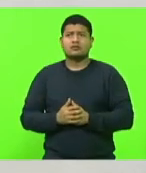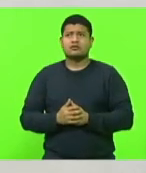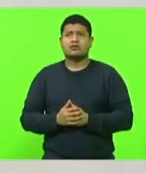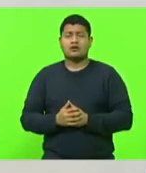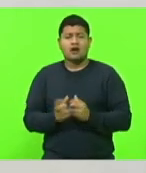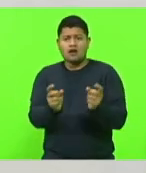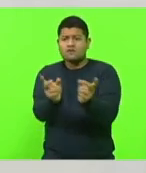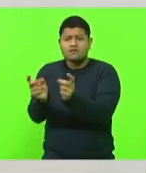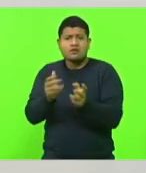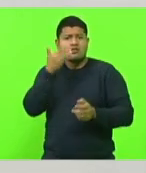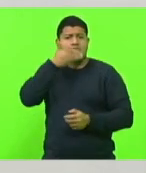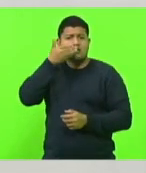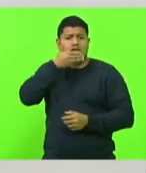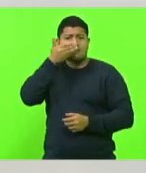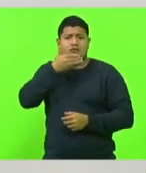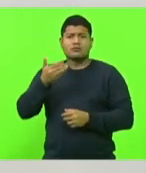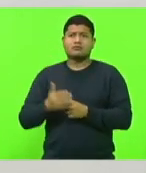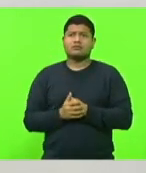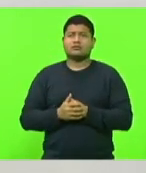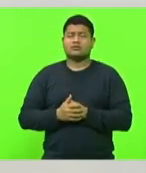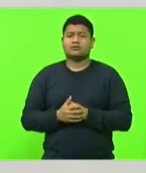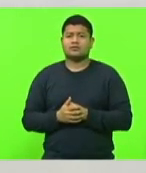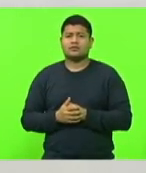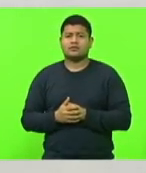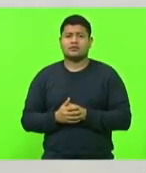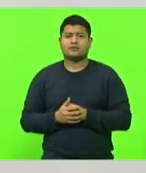Vendendo alfajor.